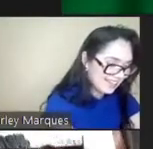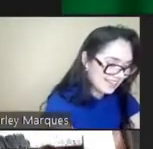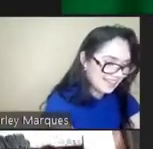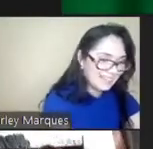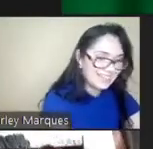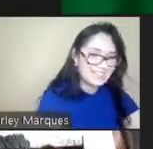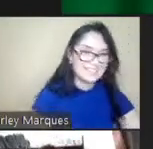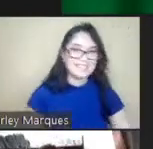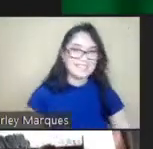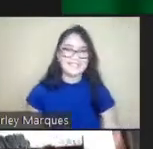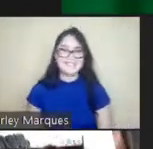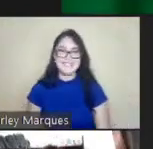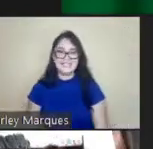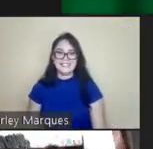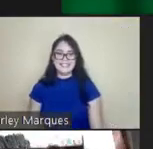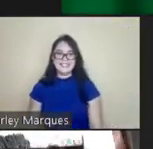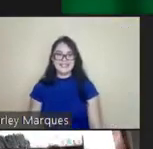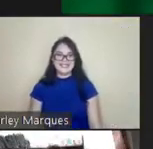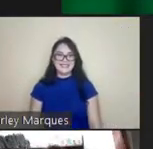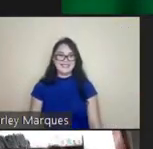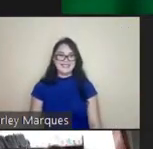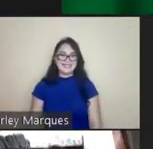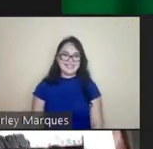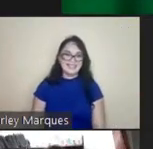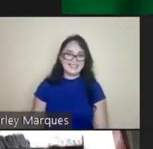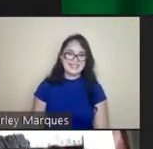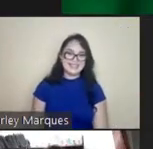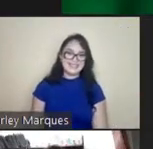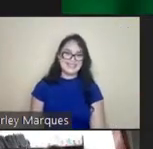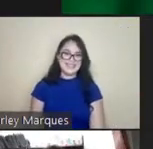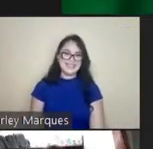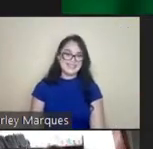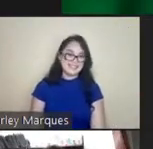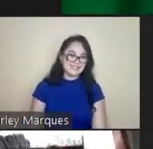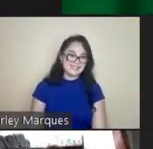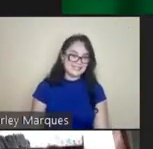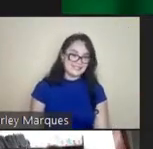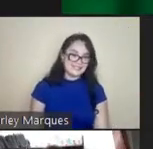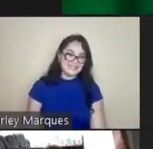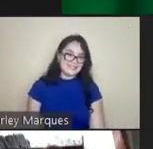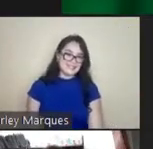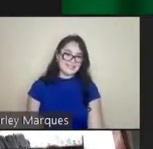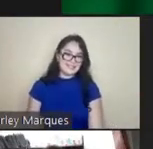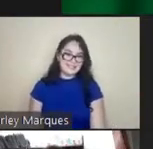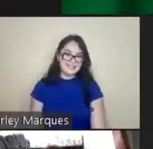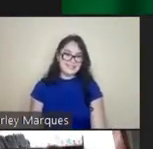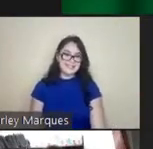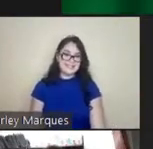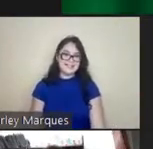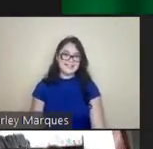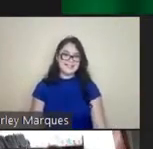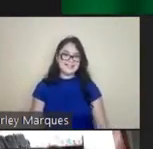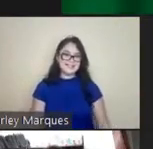seja bem-vindo mais uma vez. A gente vai bater esse papo. Esperar a Cida organizar. Ela não entrou ainda, mas pode ser que tenha algum problema aí